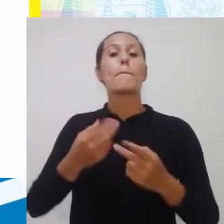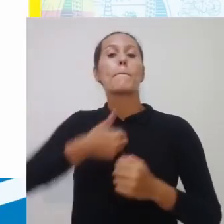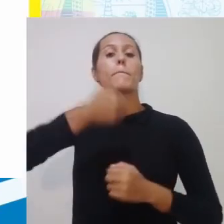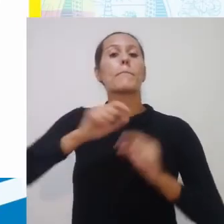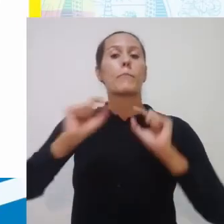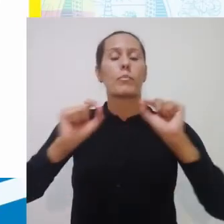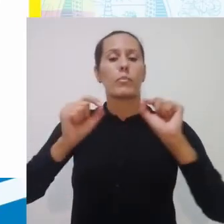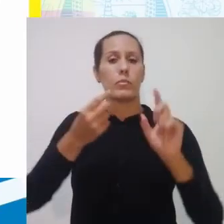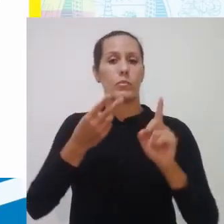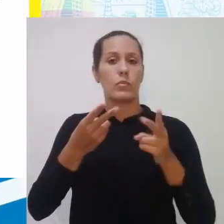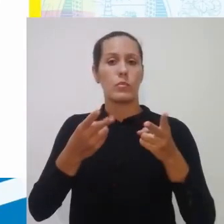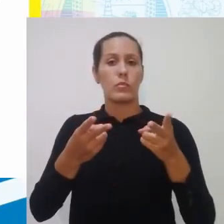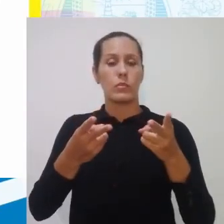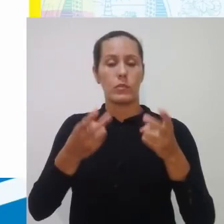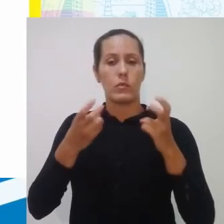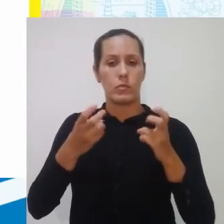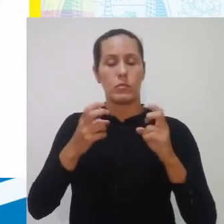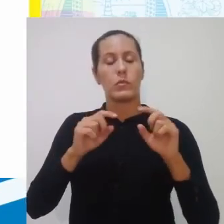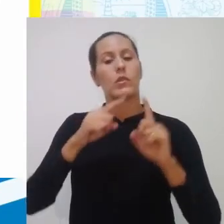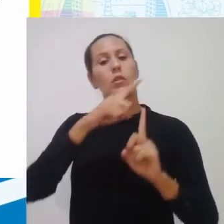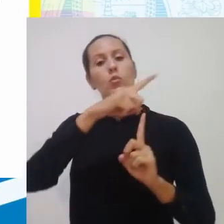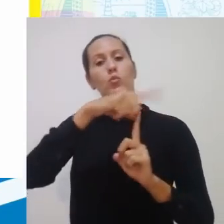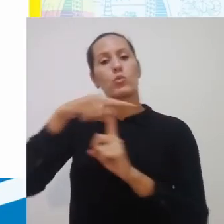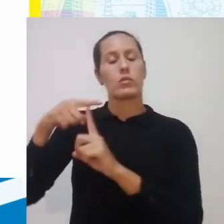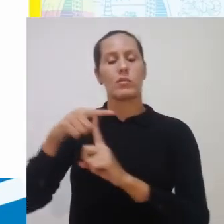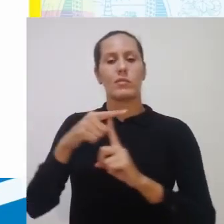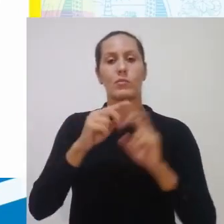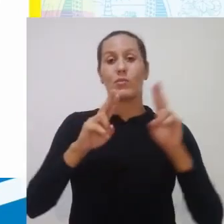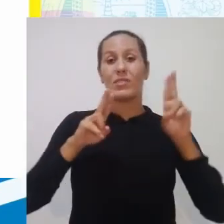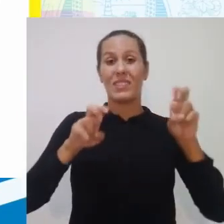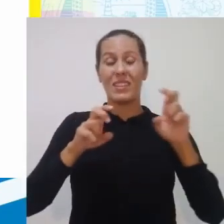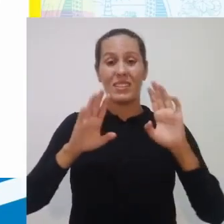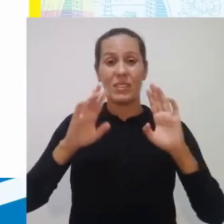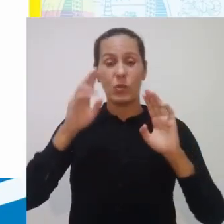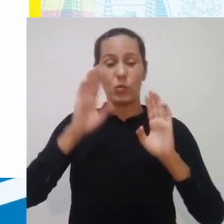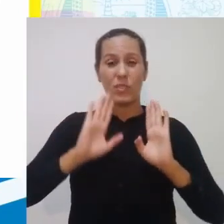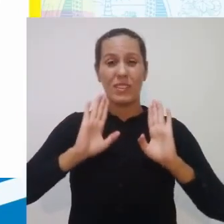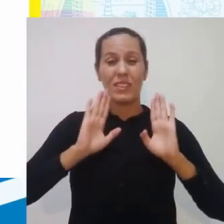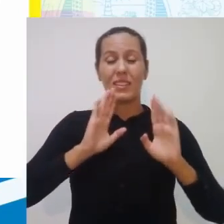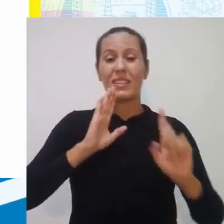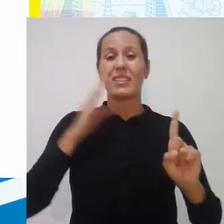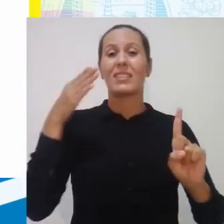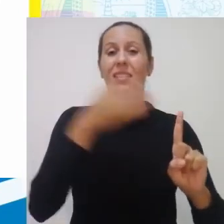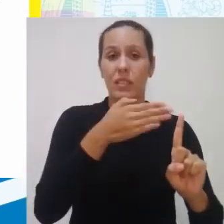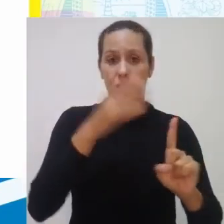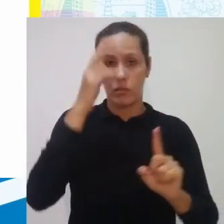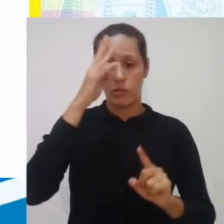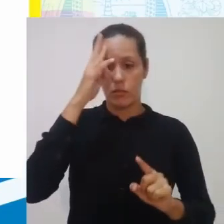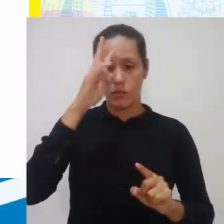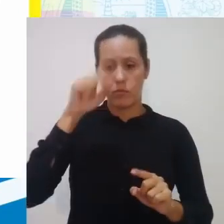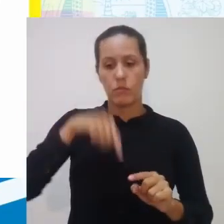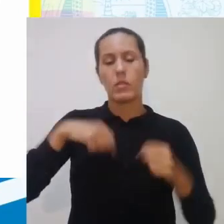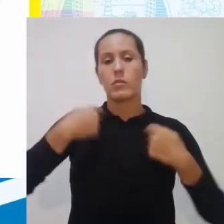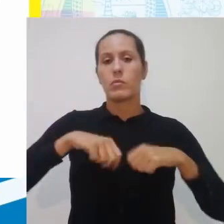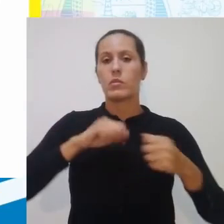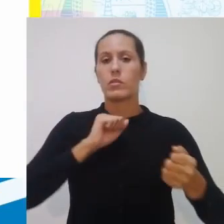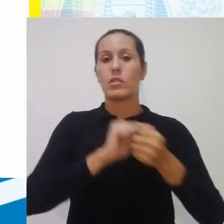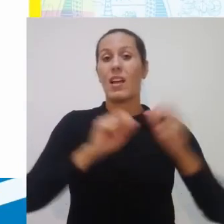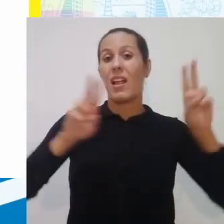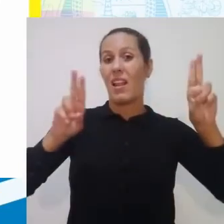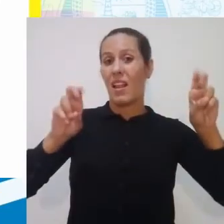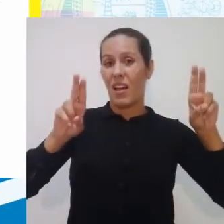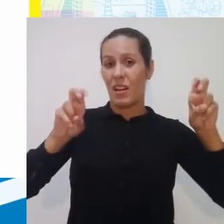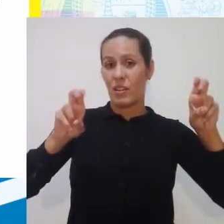questão é identificar onde estão as citações diretas. E é importante que você lembre que as citações diretas sempre